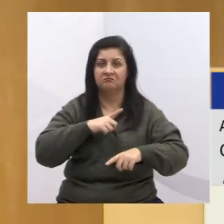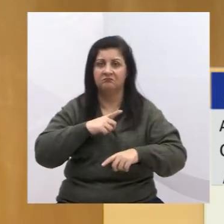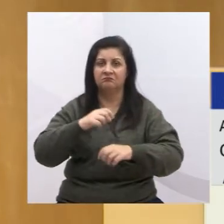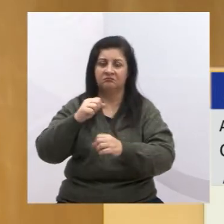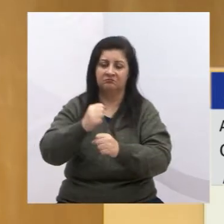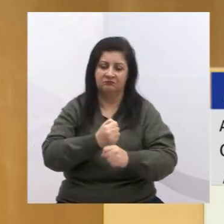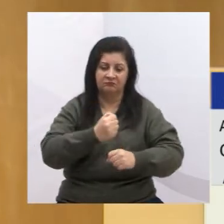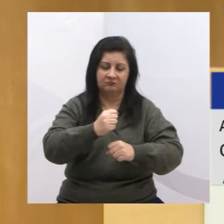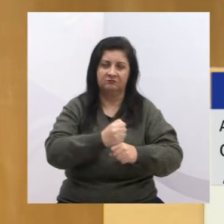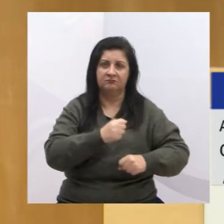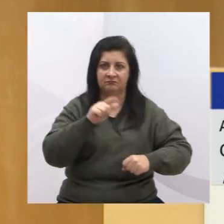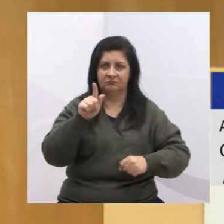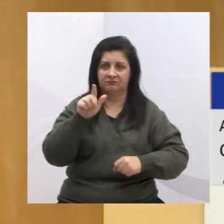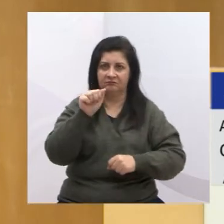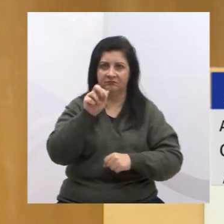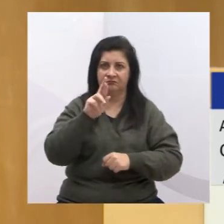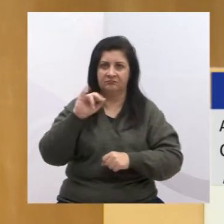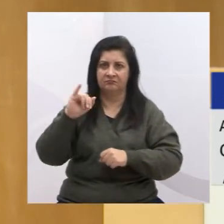Então, pessoal,